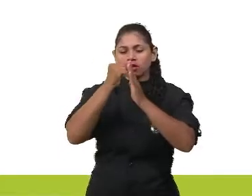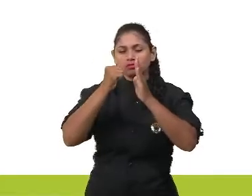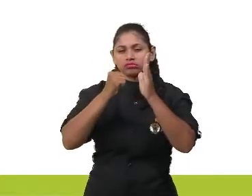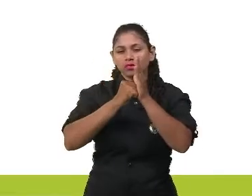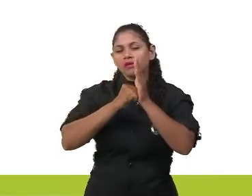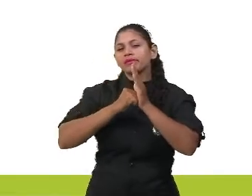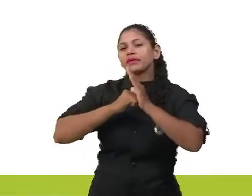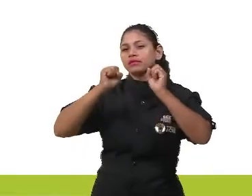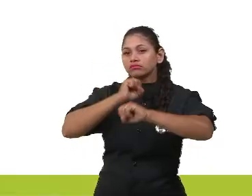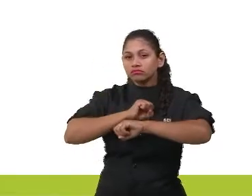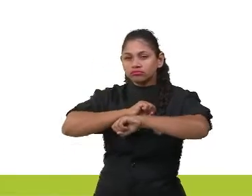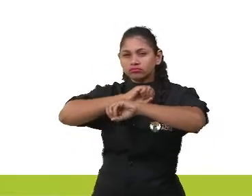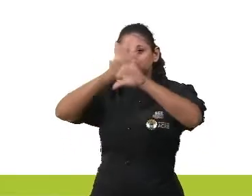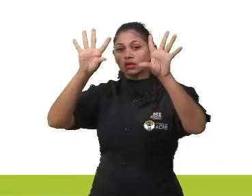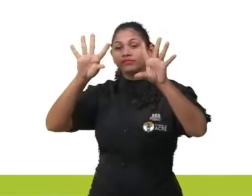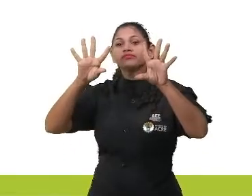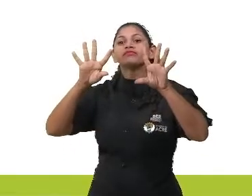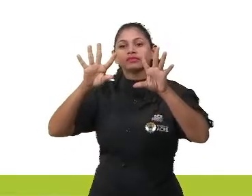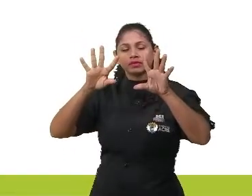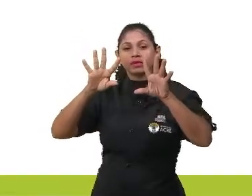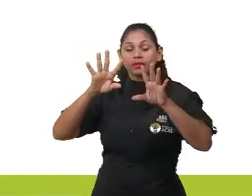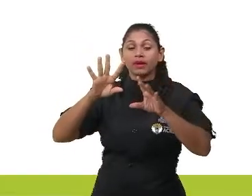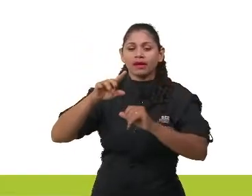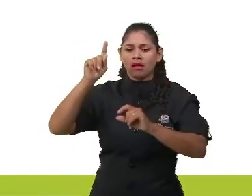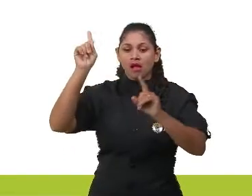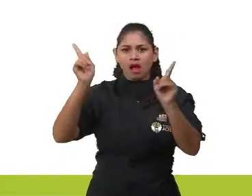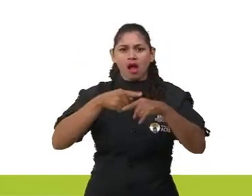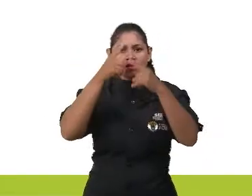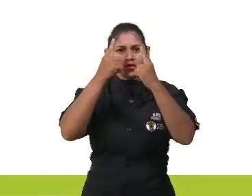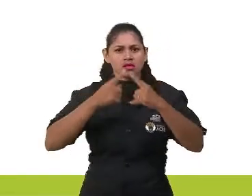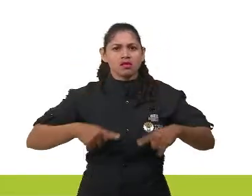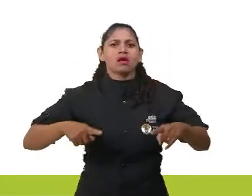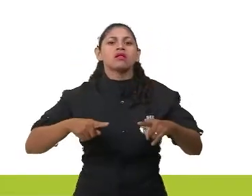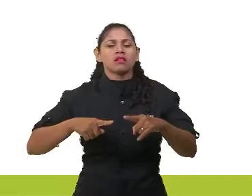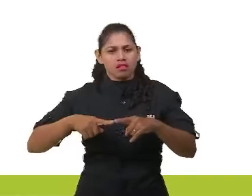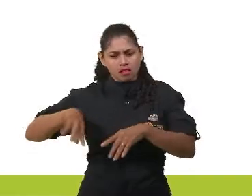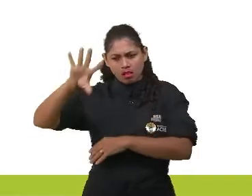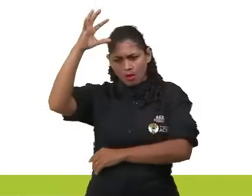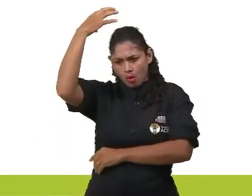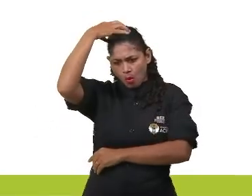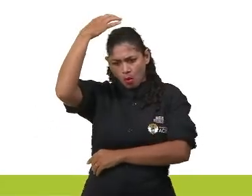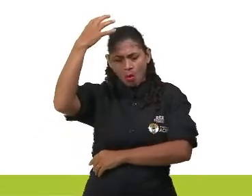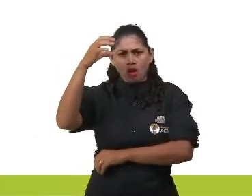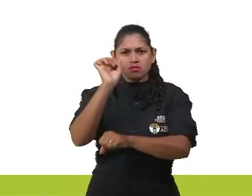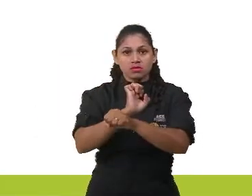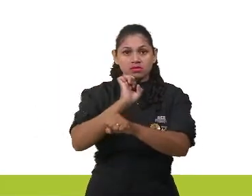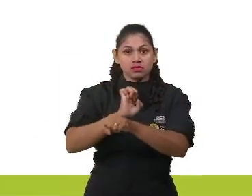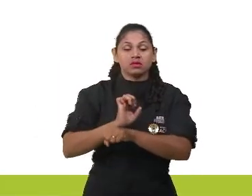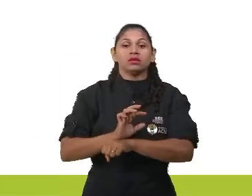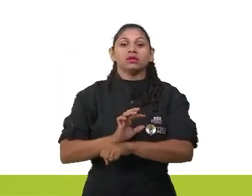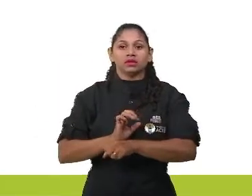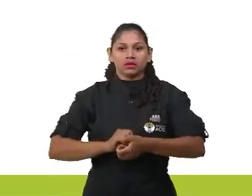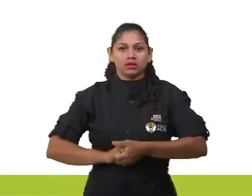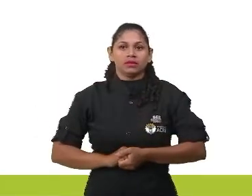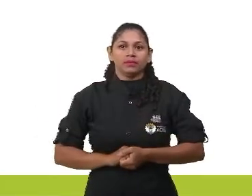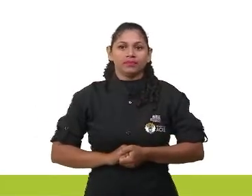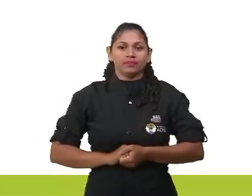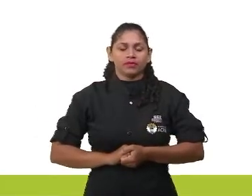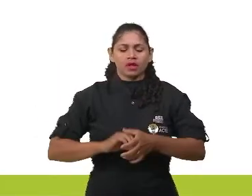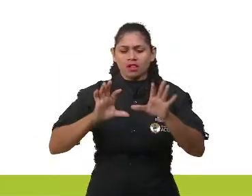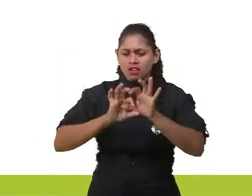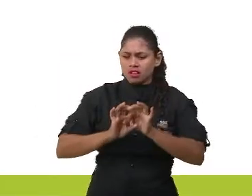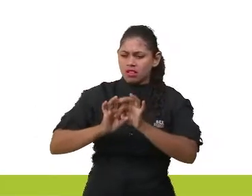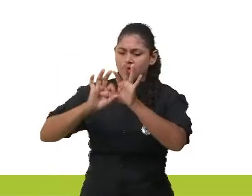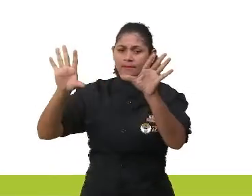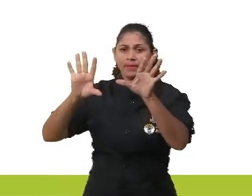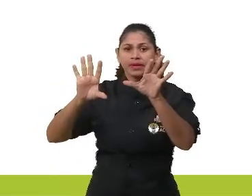ideias voltadas à razão para deslegitimar o modelo de Estado predominante na época. Seu ideal era defender a liberdade, progresso,